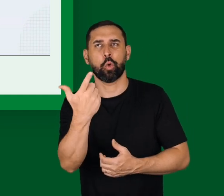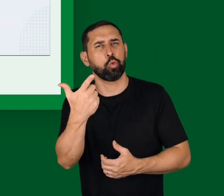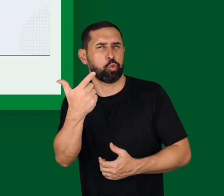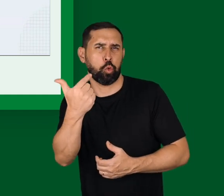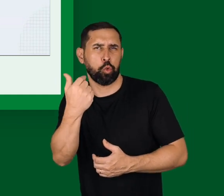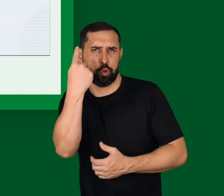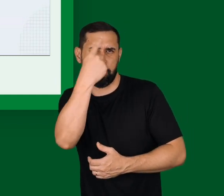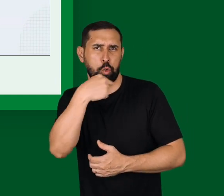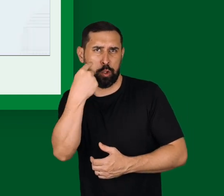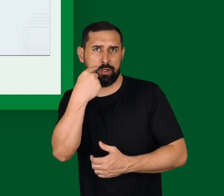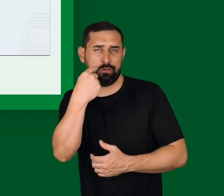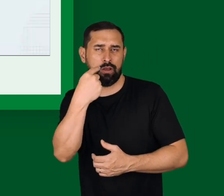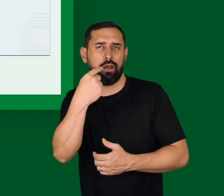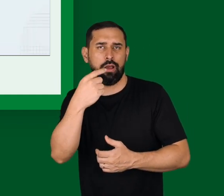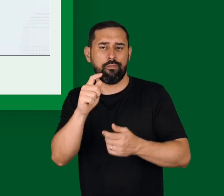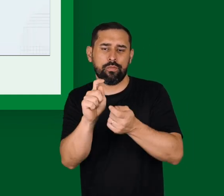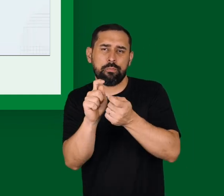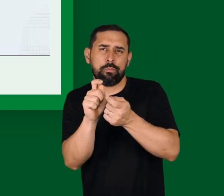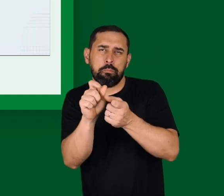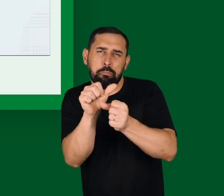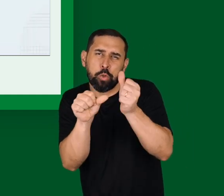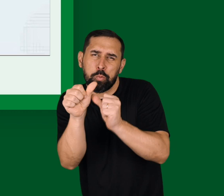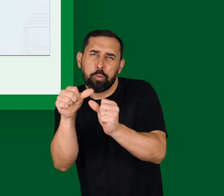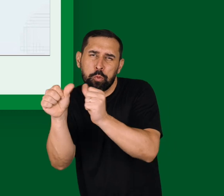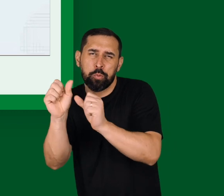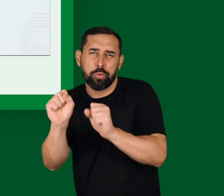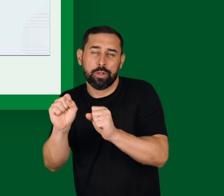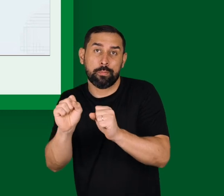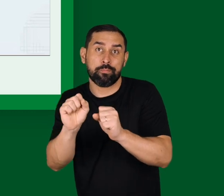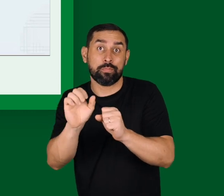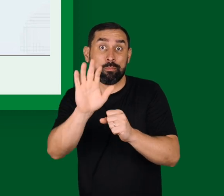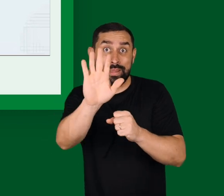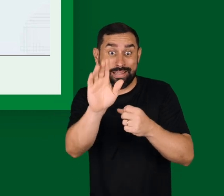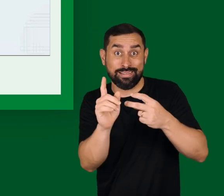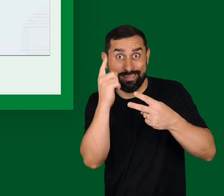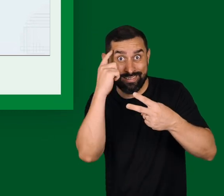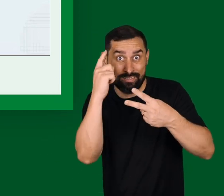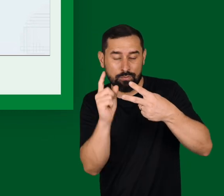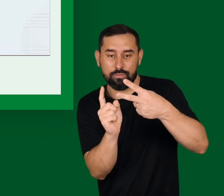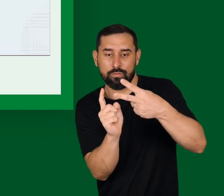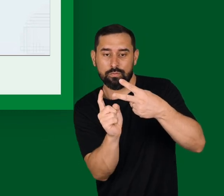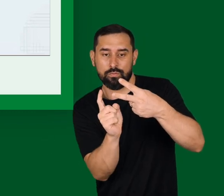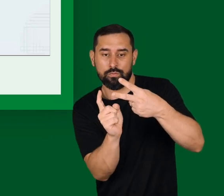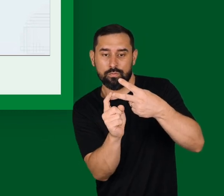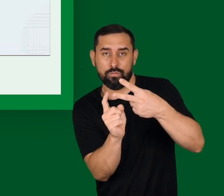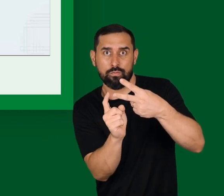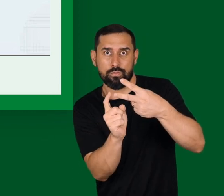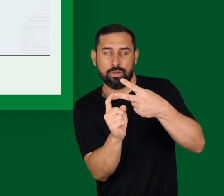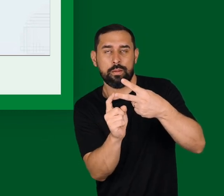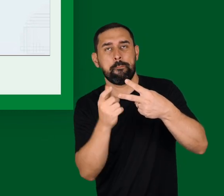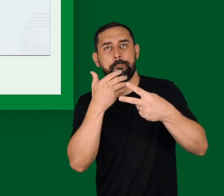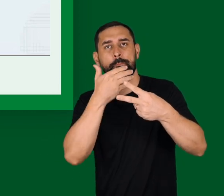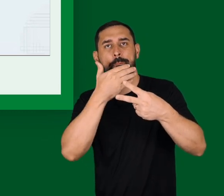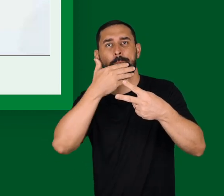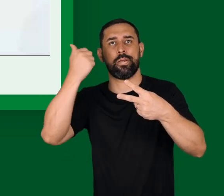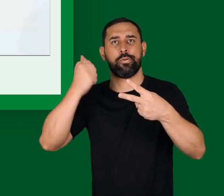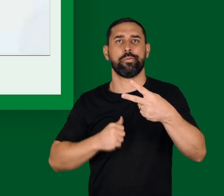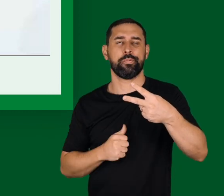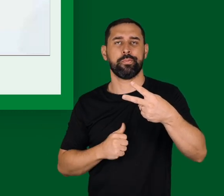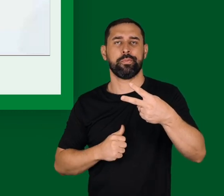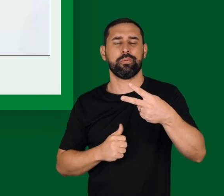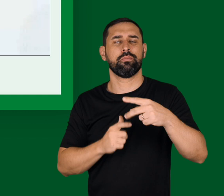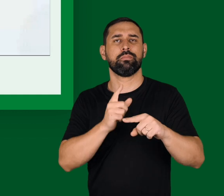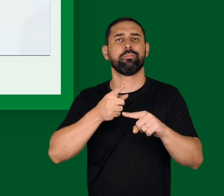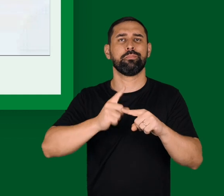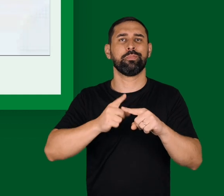você vai ter o volume da droga e a sua diluição, que aí vai depender se você vai fazer para 24, 48, 12 horas, né?